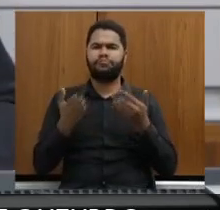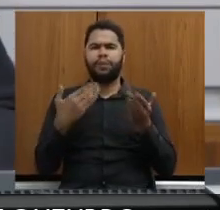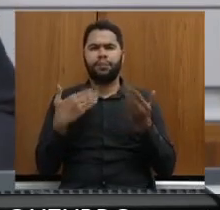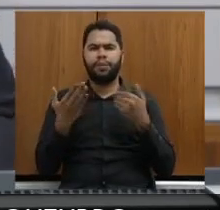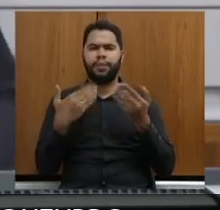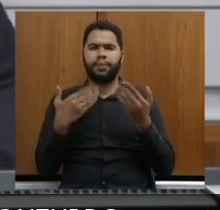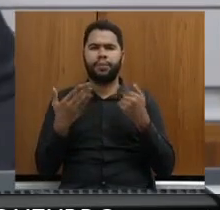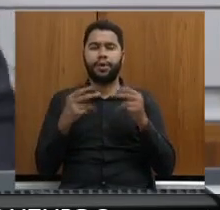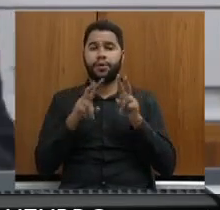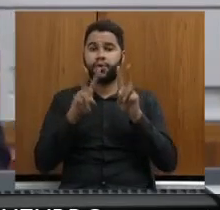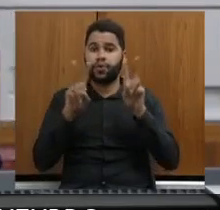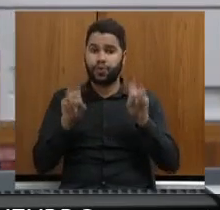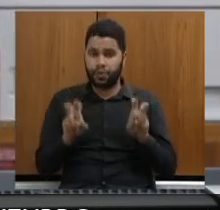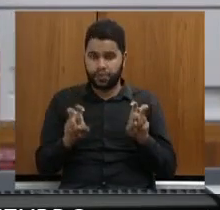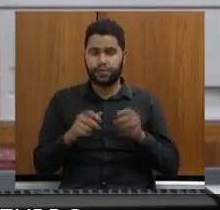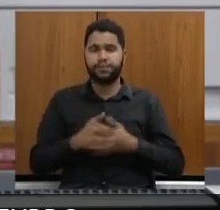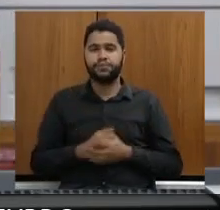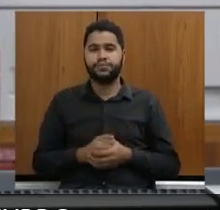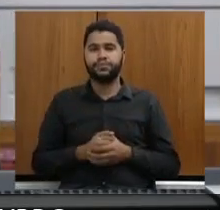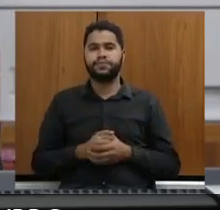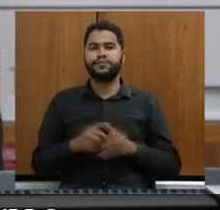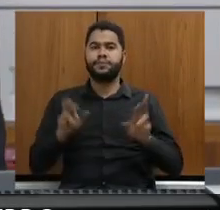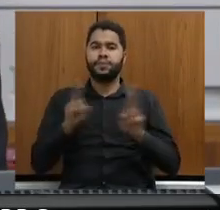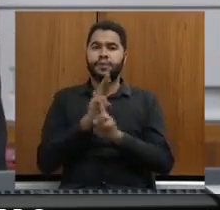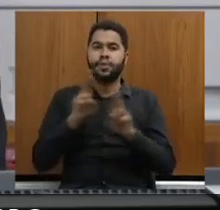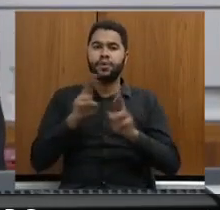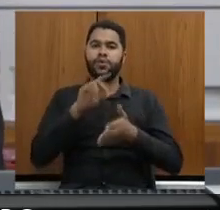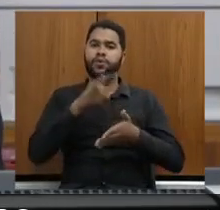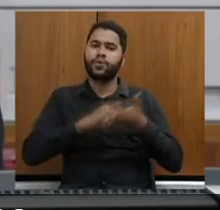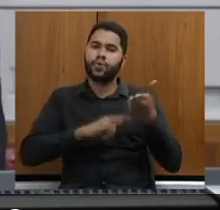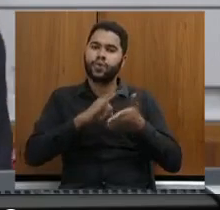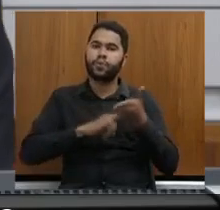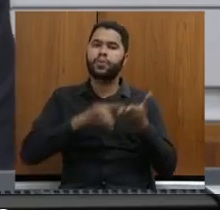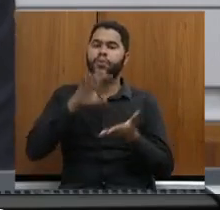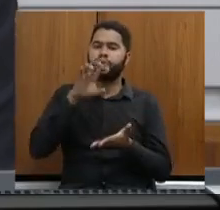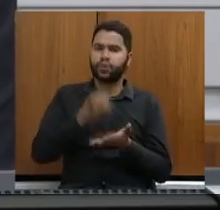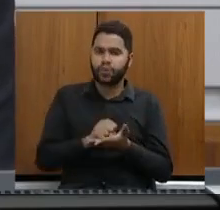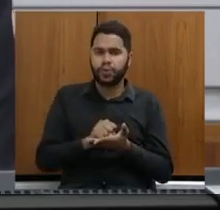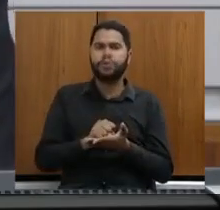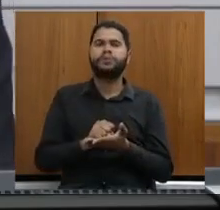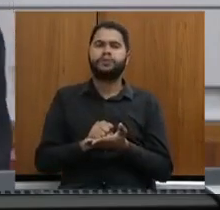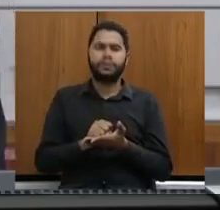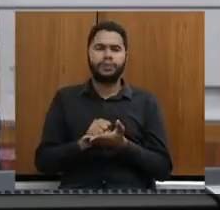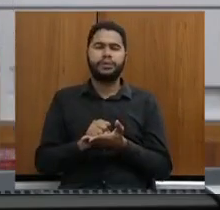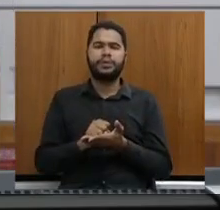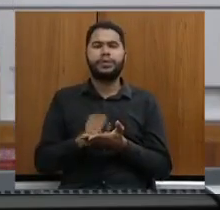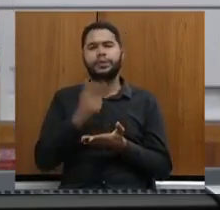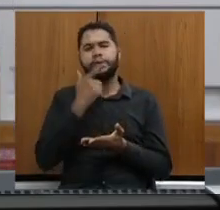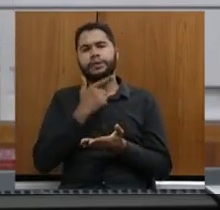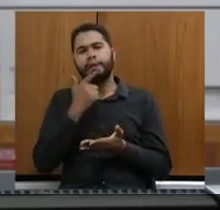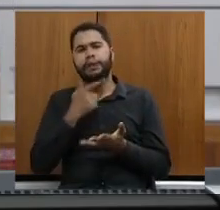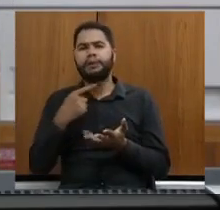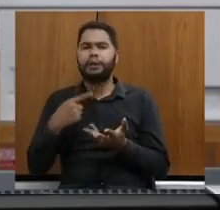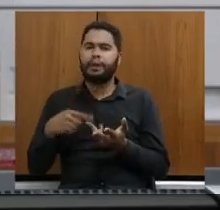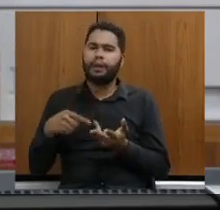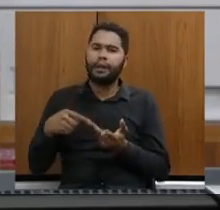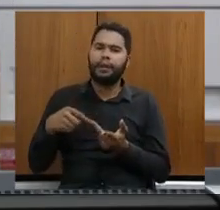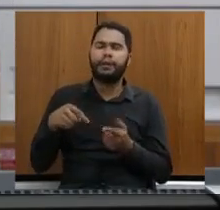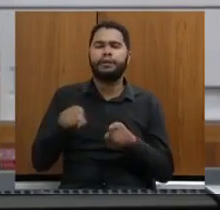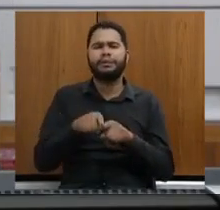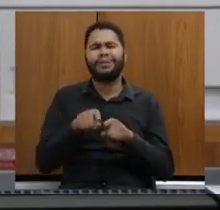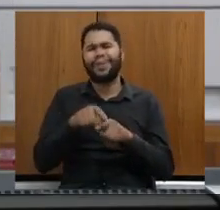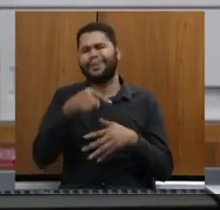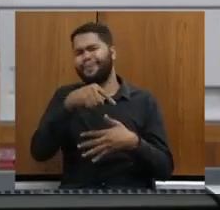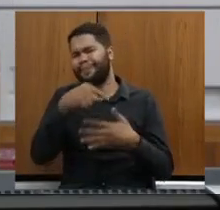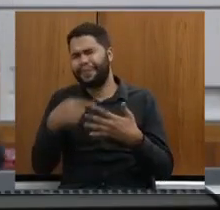comentado sobre a questão da relação de documentos de registo para que já arias E como que é